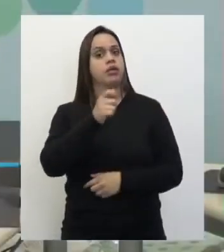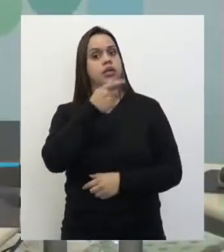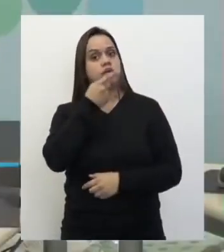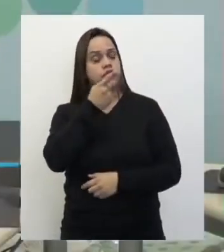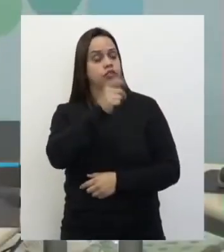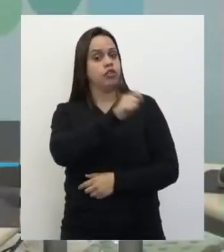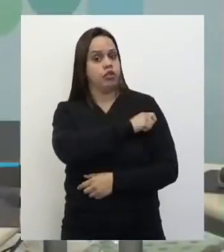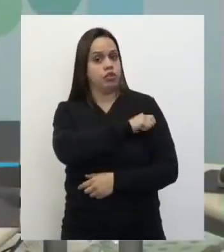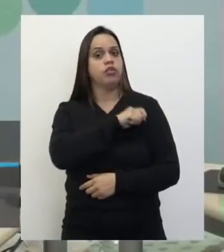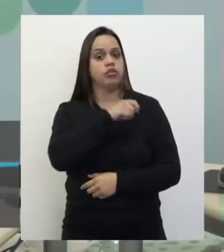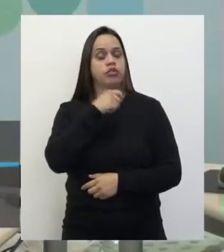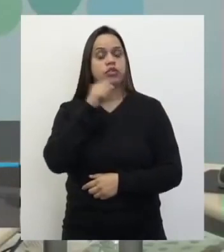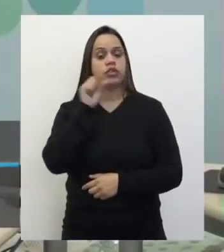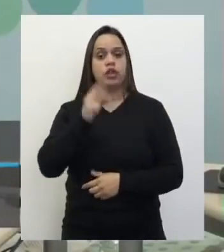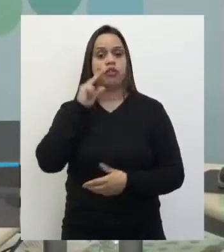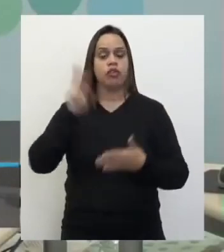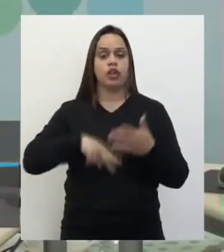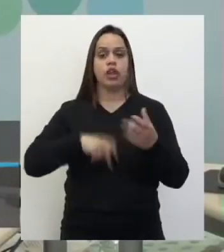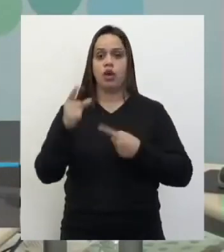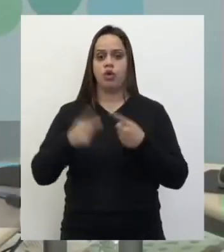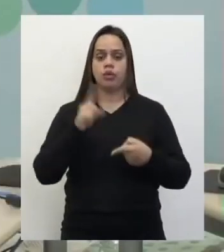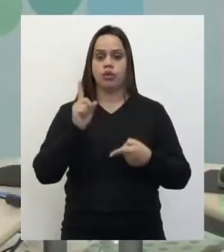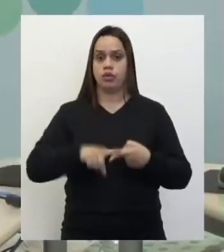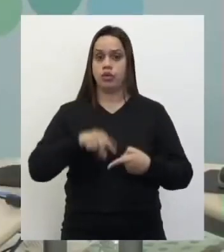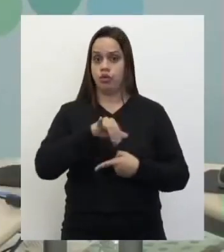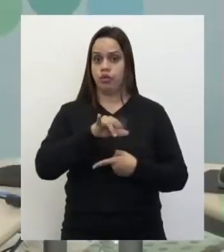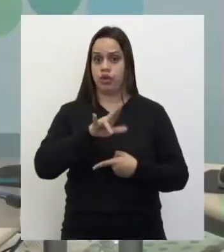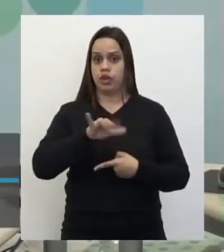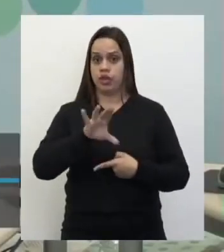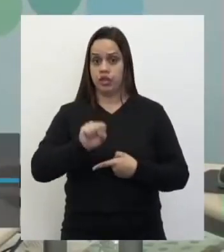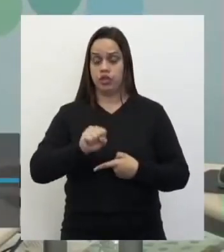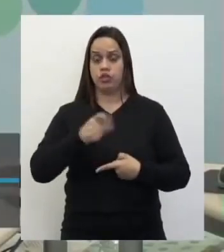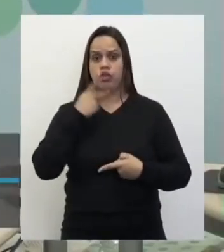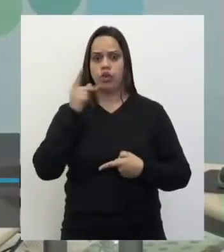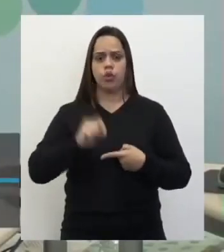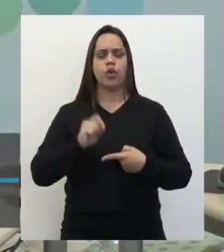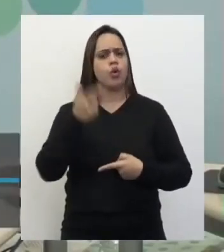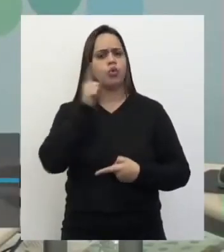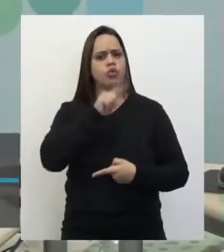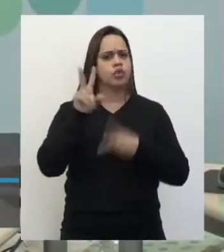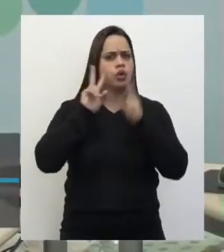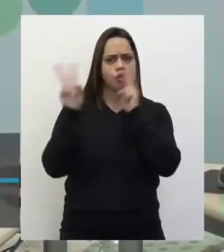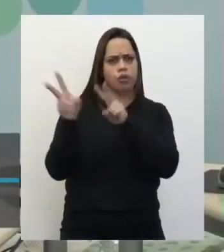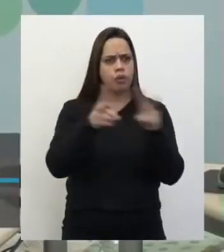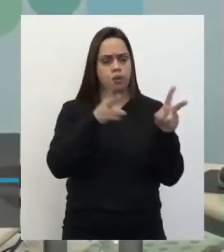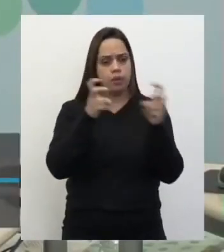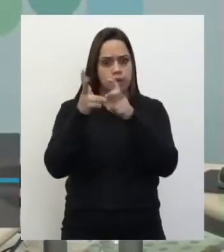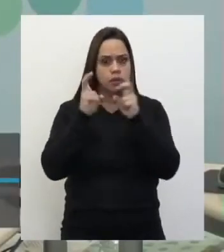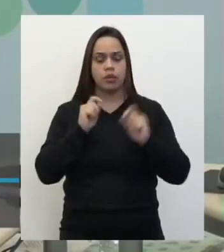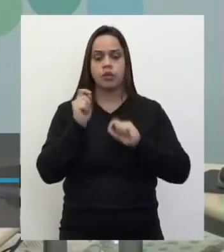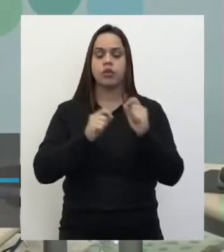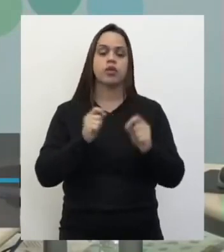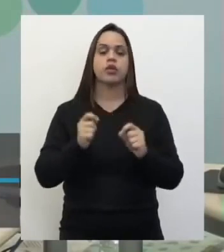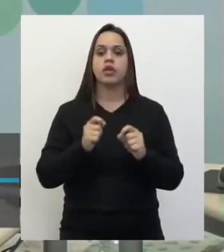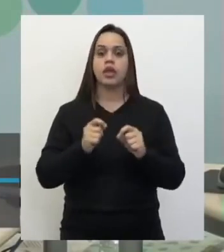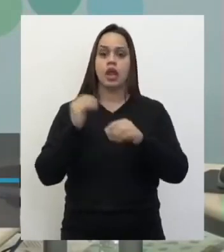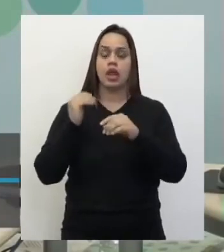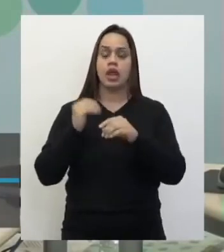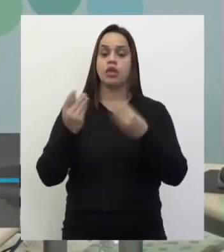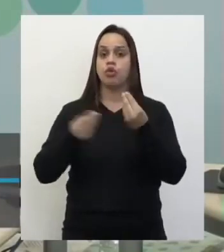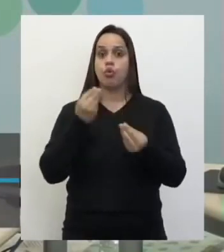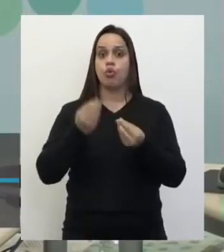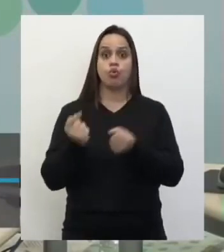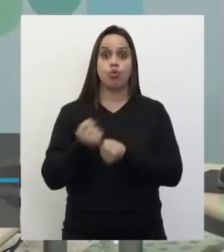sim. Então, vou ler algumas contribuições aqui. O Vinícius colocou que ele consegue observar através da renda e do consumo, do padrão de